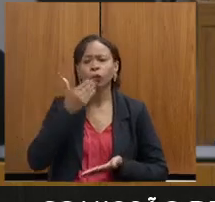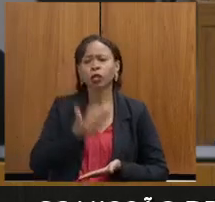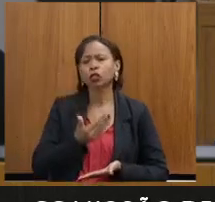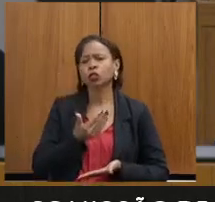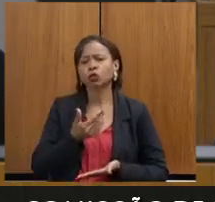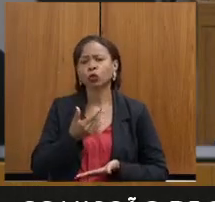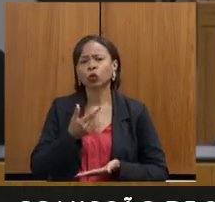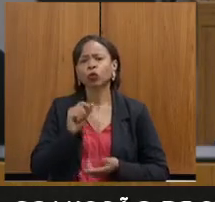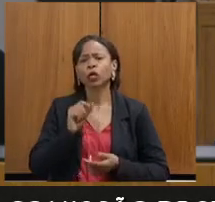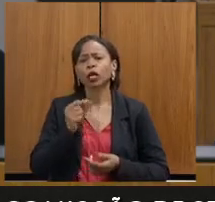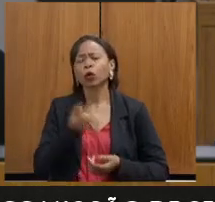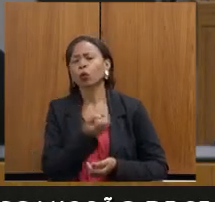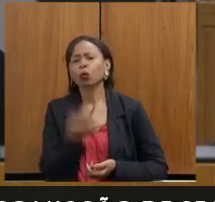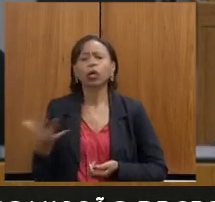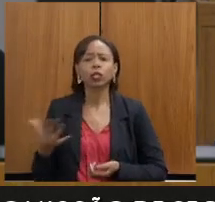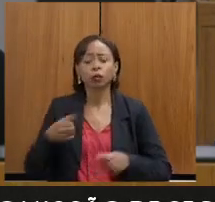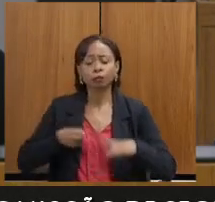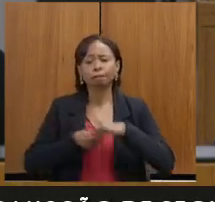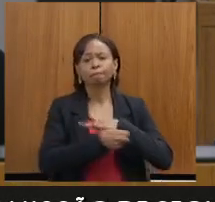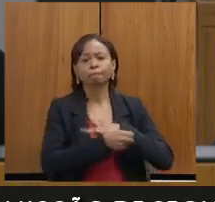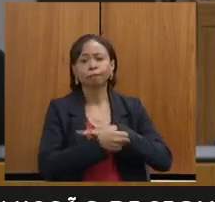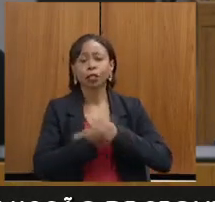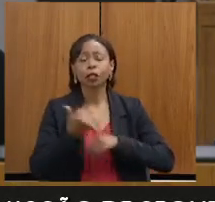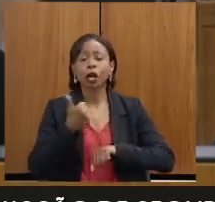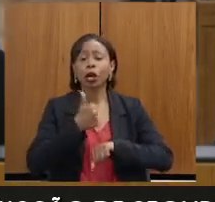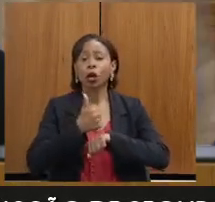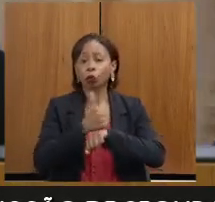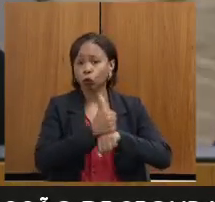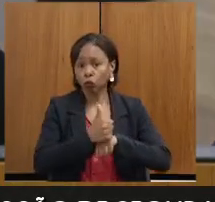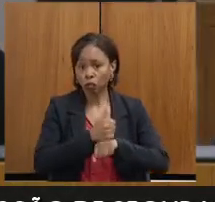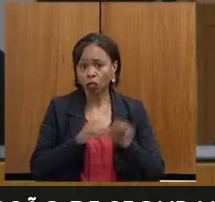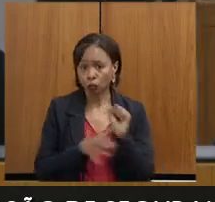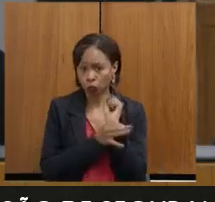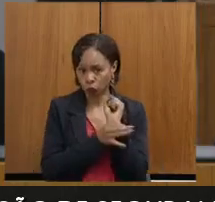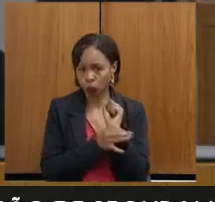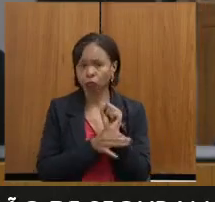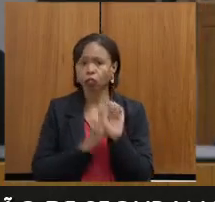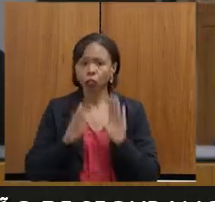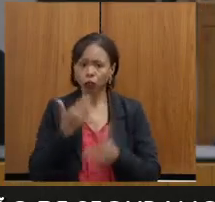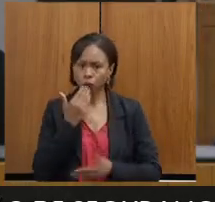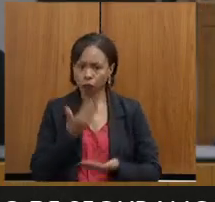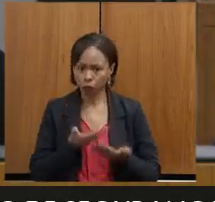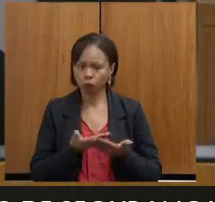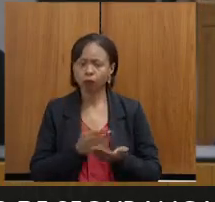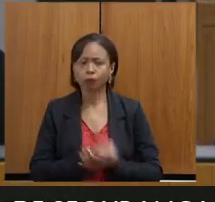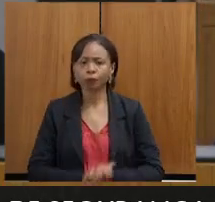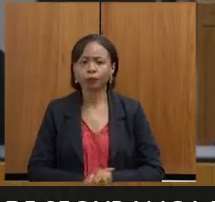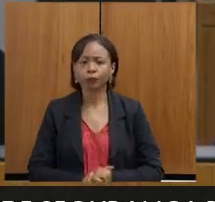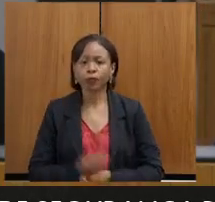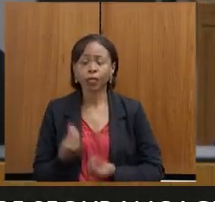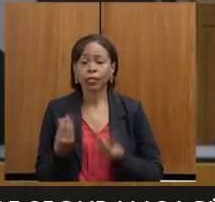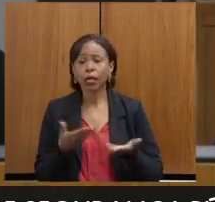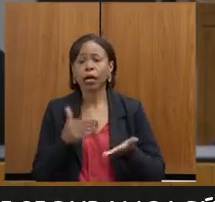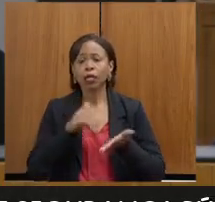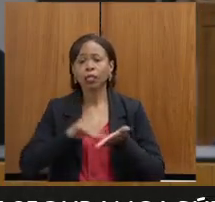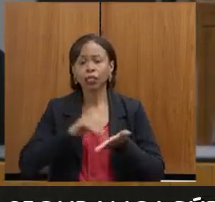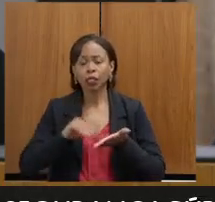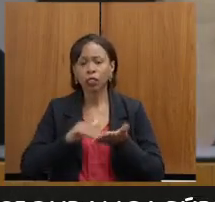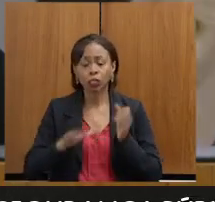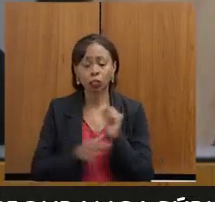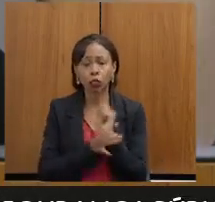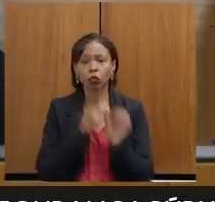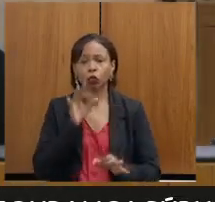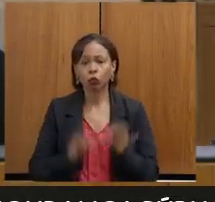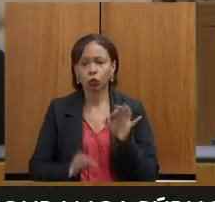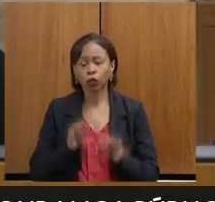se atingir objetivos concretos para integrar as forças de Segurança Pública já está aqui o requerimento seja encaminhado à secretaria da justiça e segurança